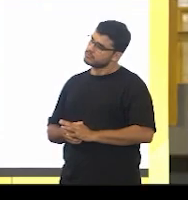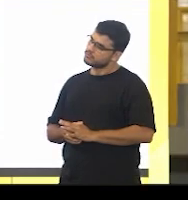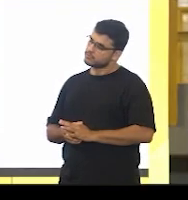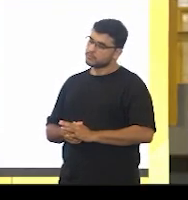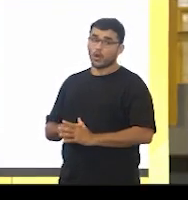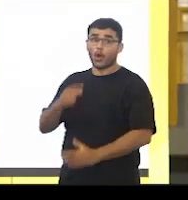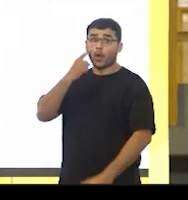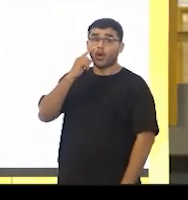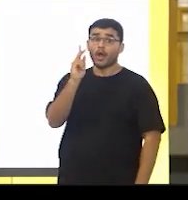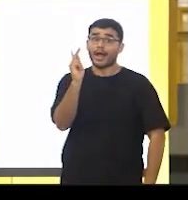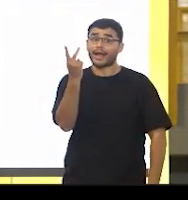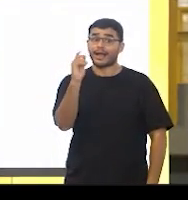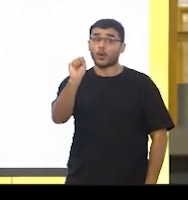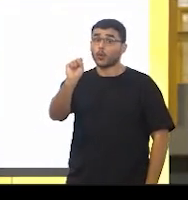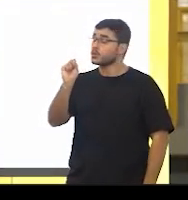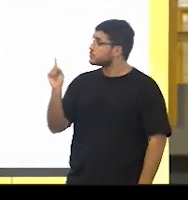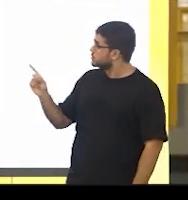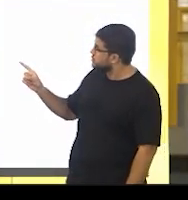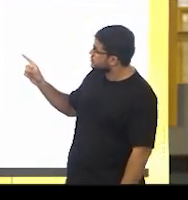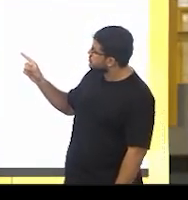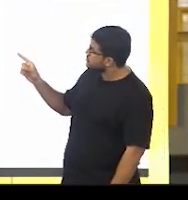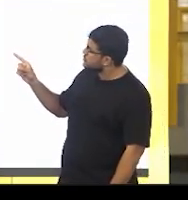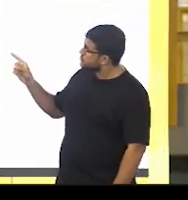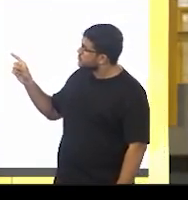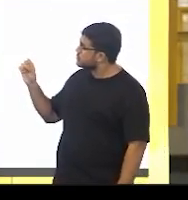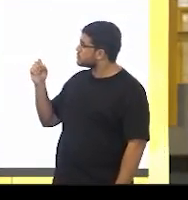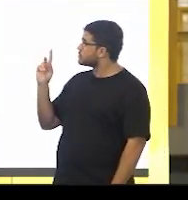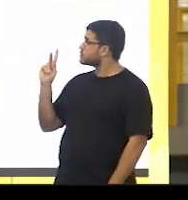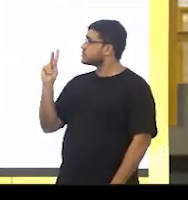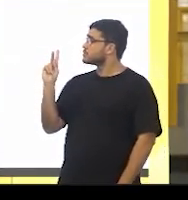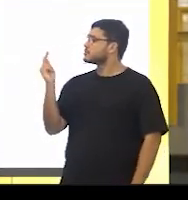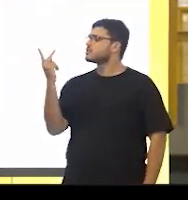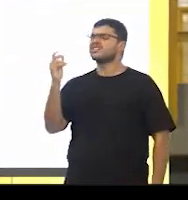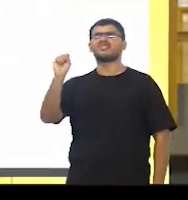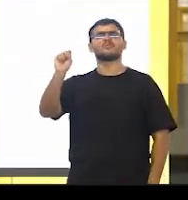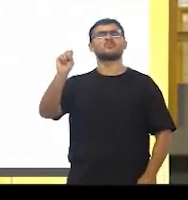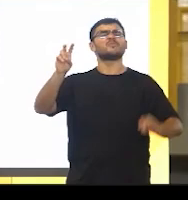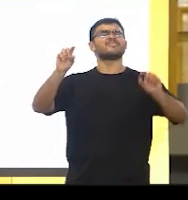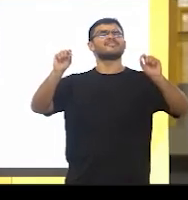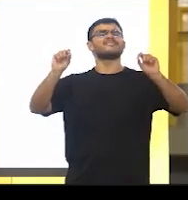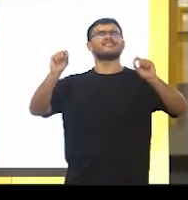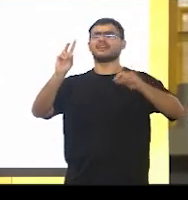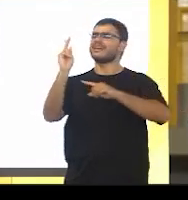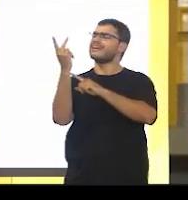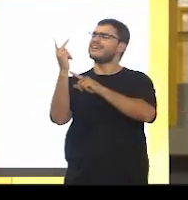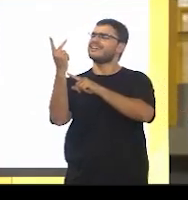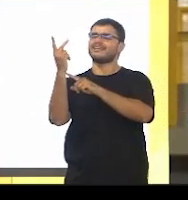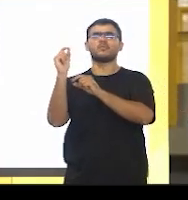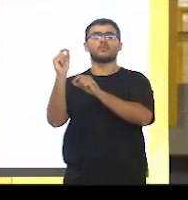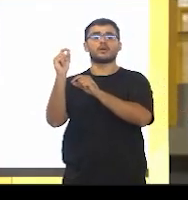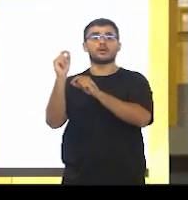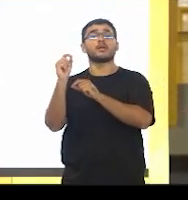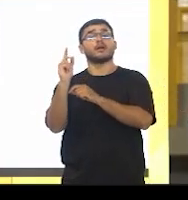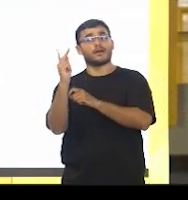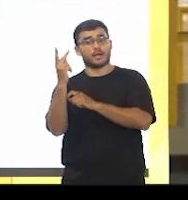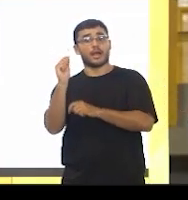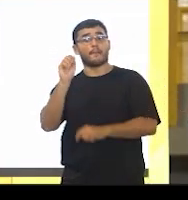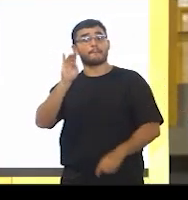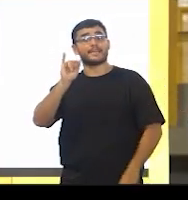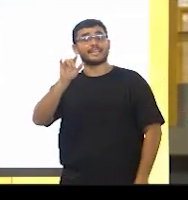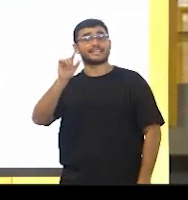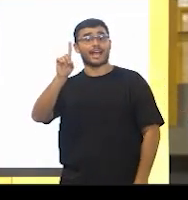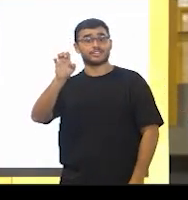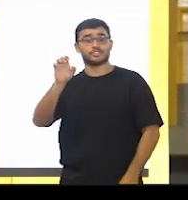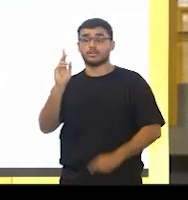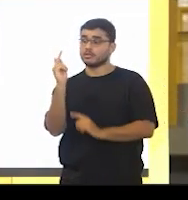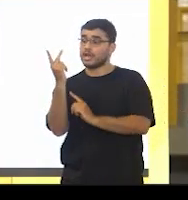Opa, pronto. Habilidade 8, vejam aqui comigo, olha só, galera. Se liga, se liga, se